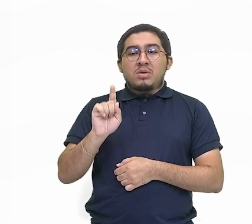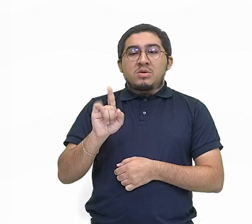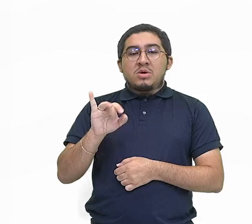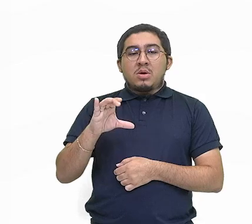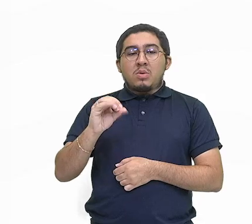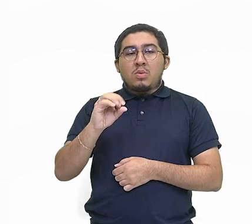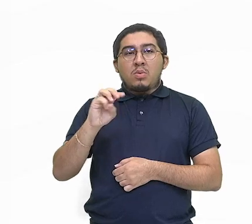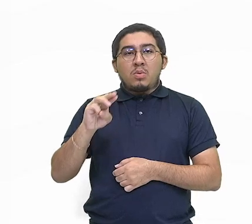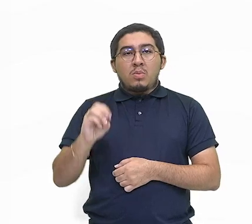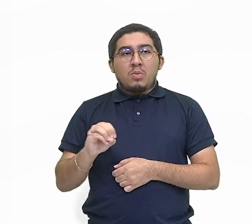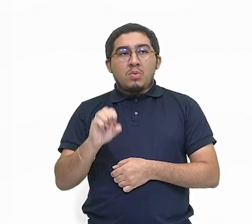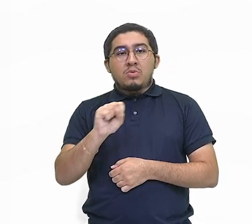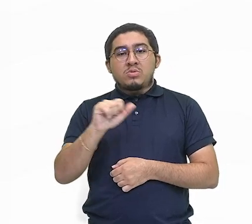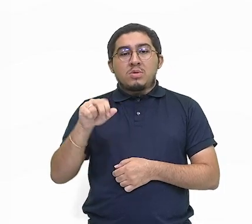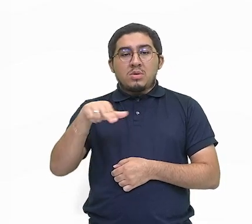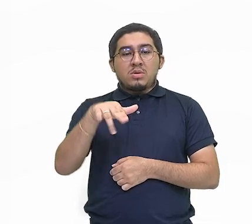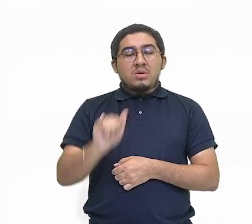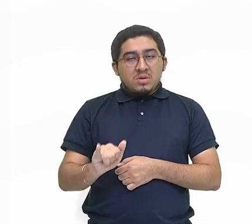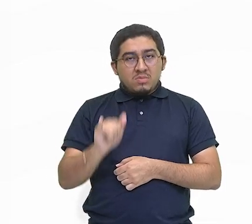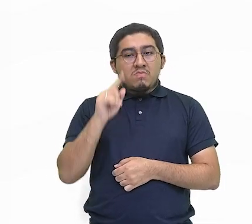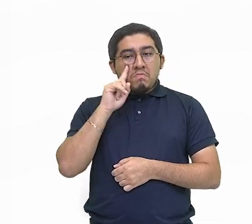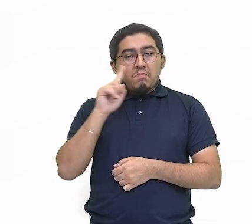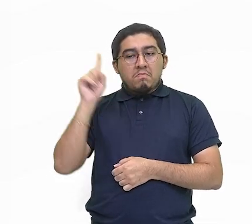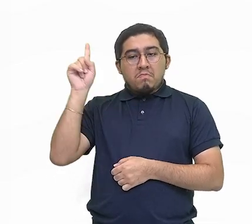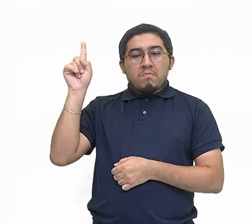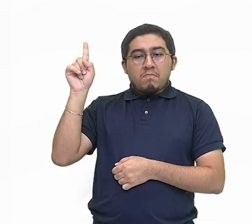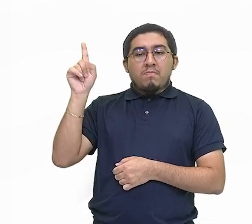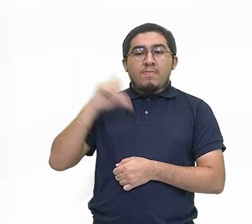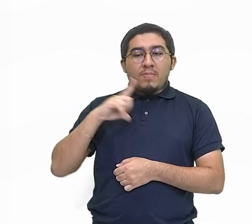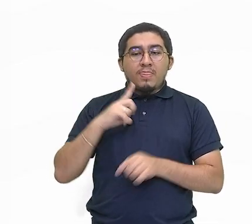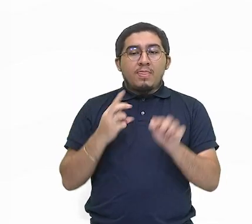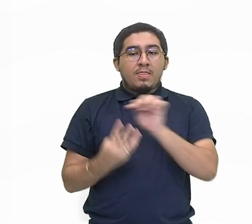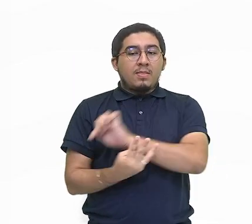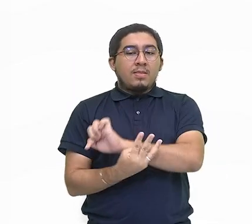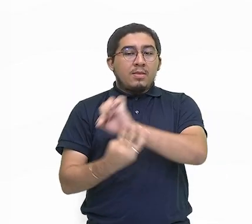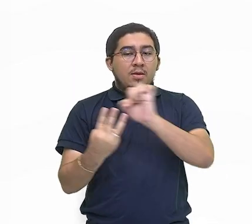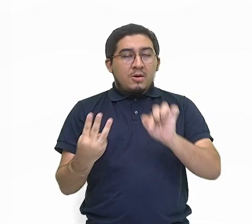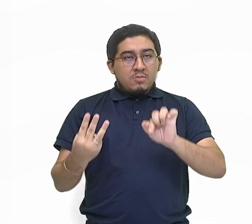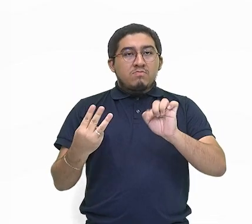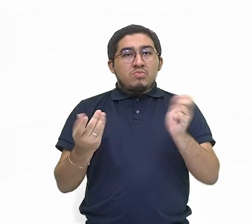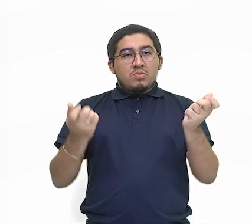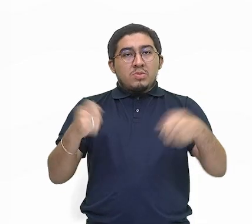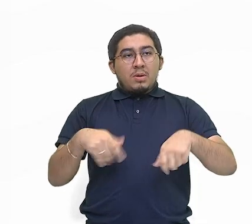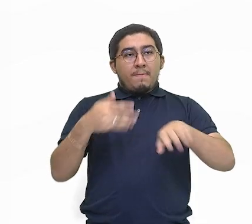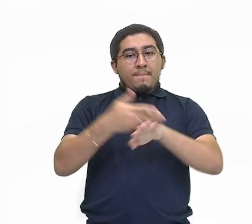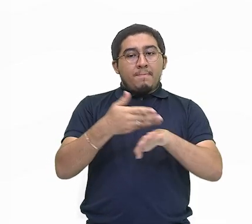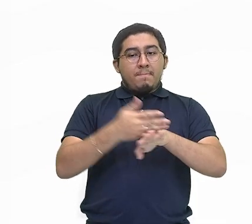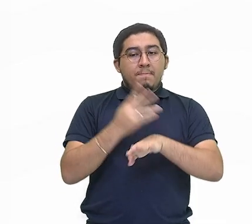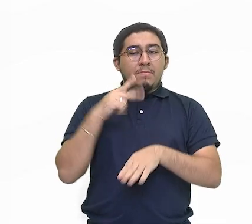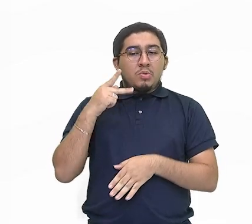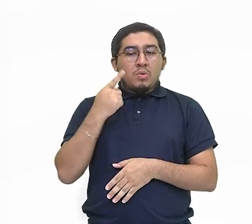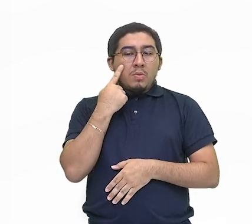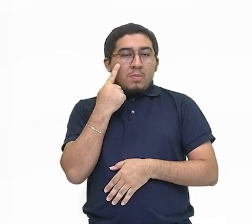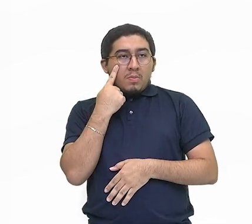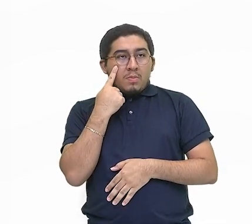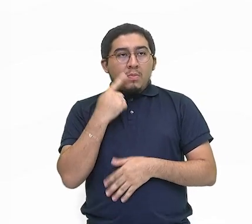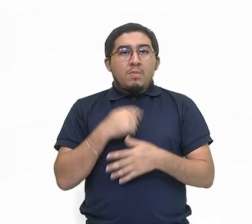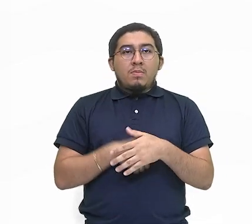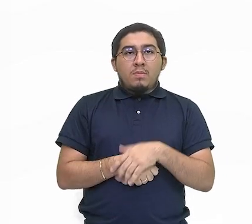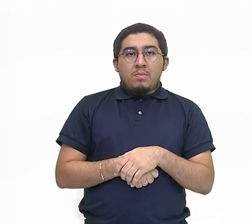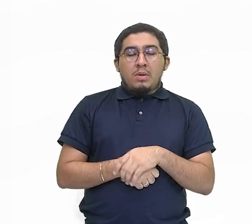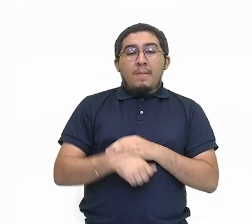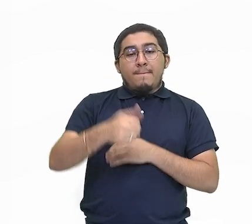Giacomo Sani, anotem aí mais uma vez, existem 3 níveis de participação. Vamos lá. O nível